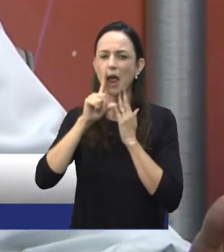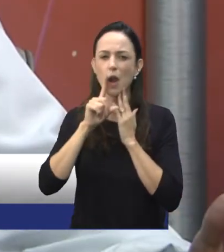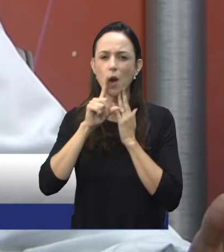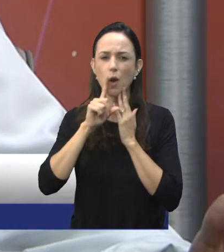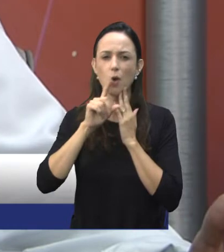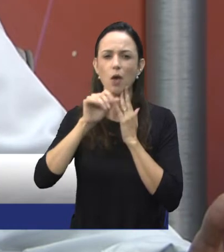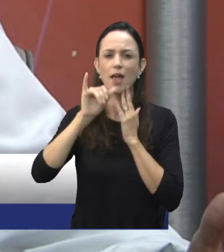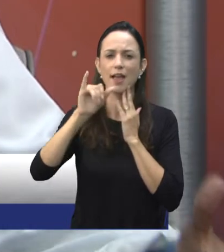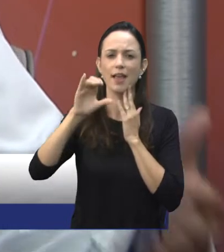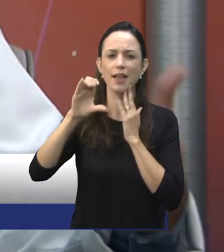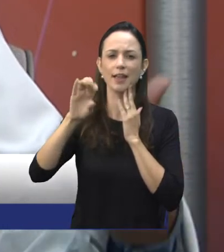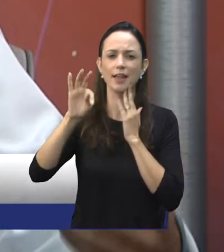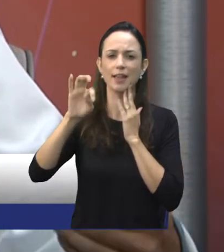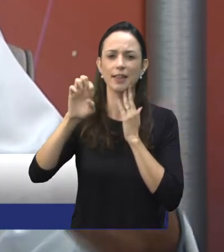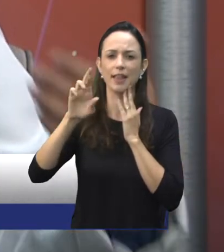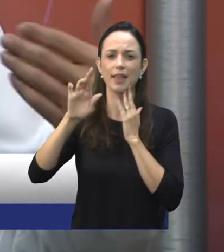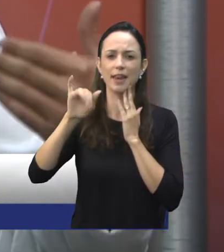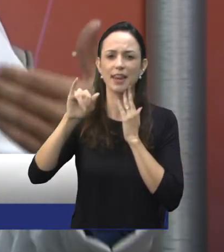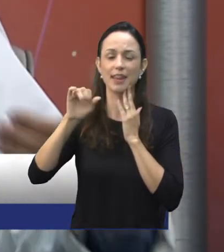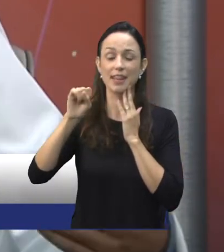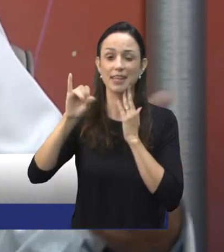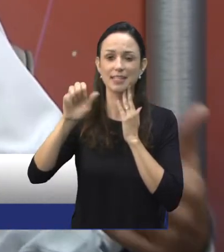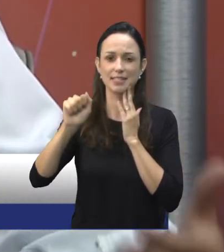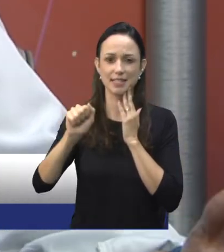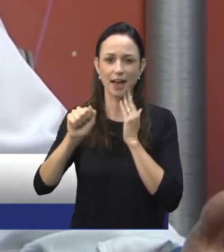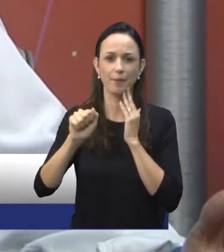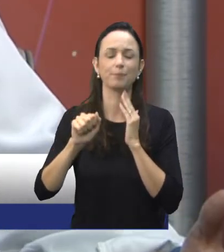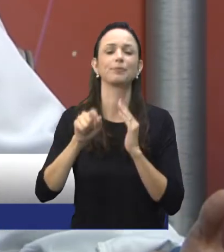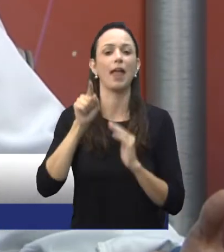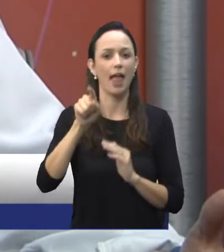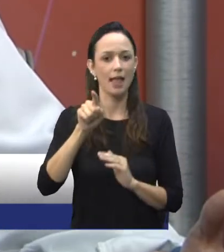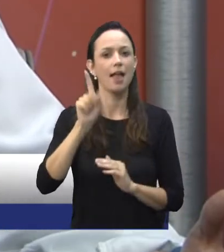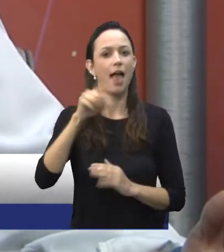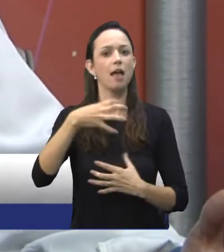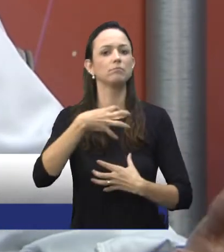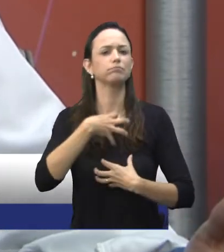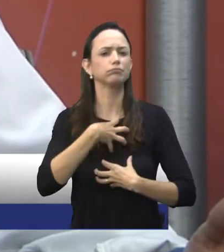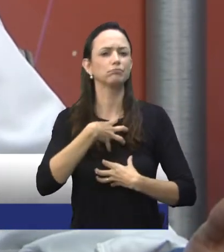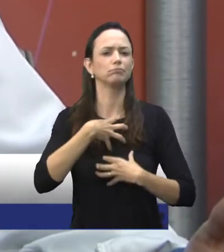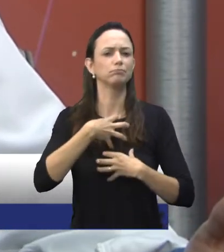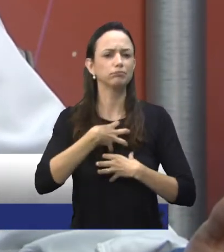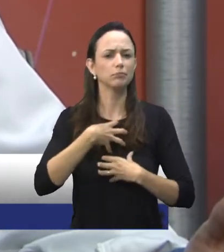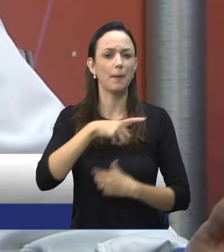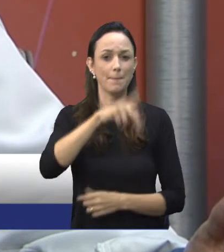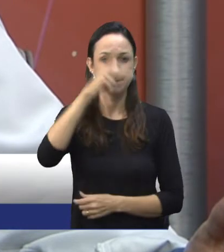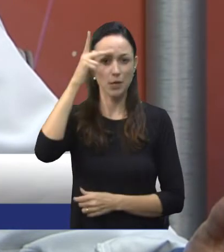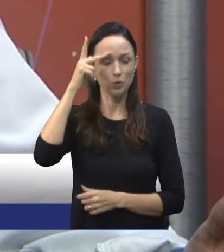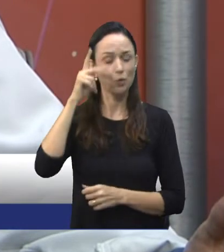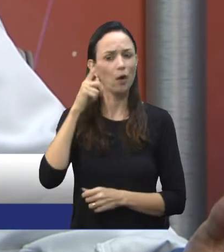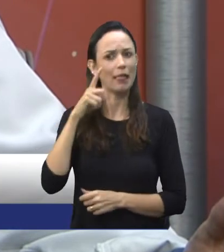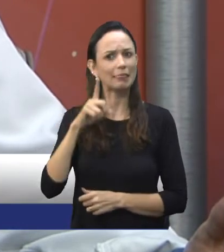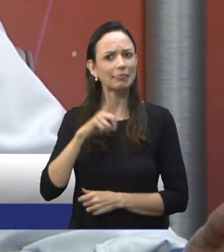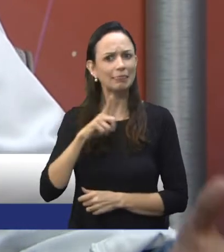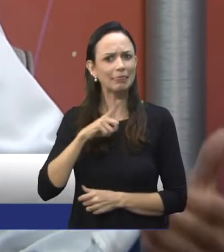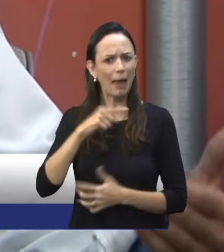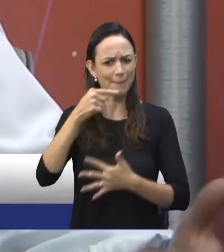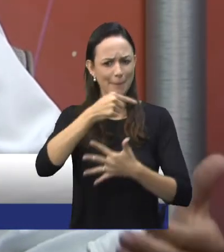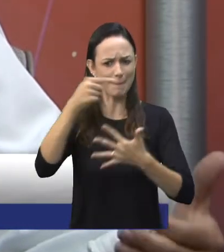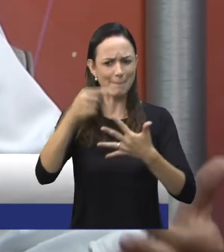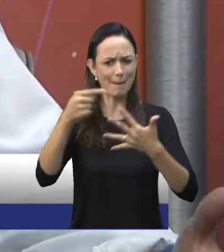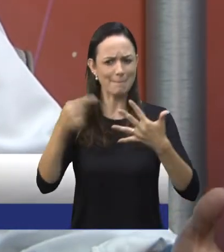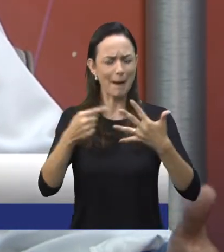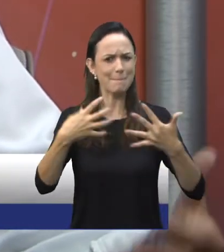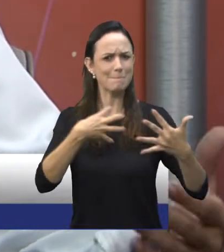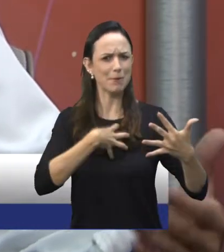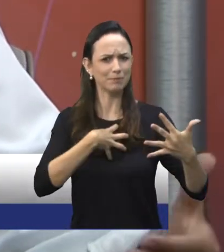os principais sintomas que a pessoa deve considerar como alerta para a aquisição da leptospirose e